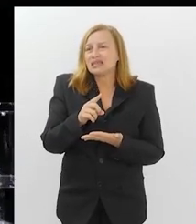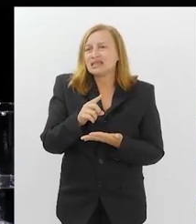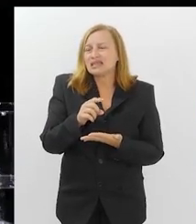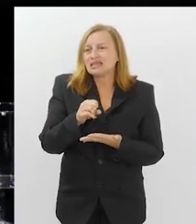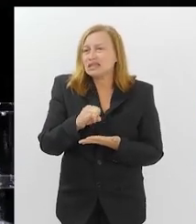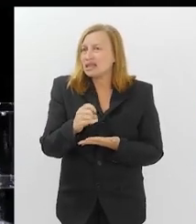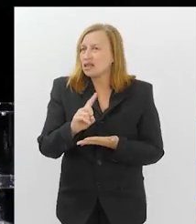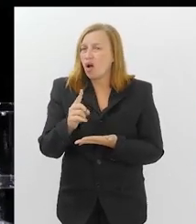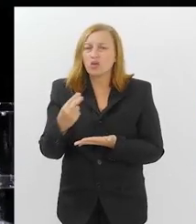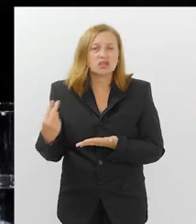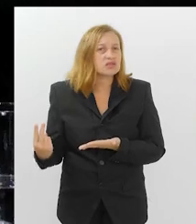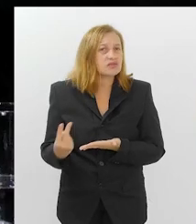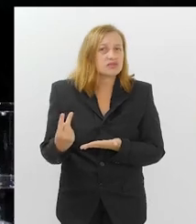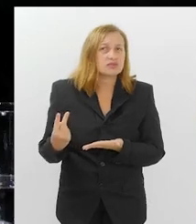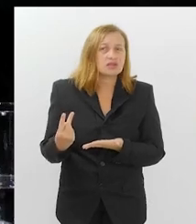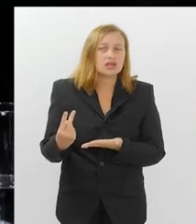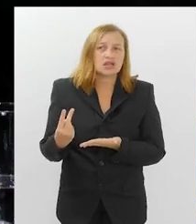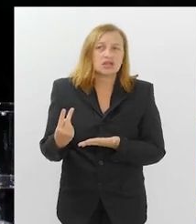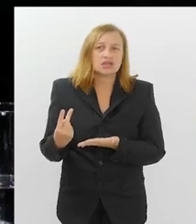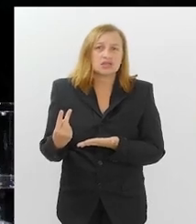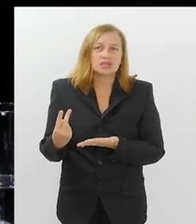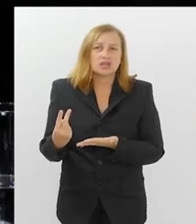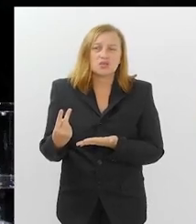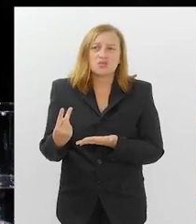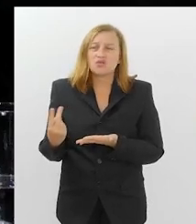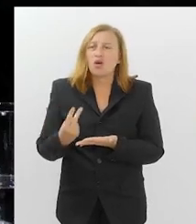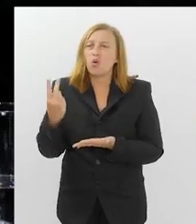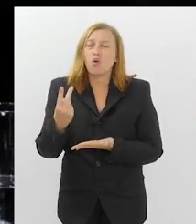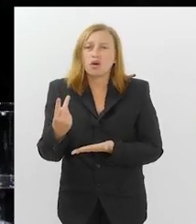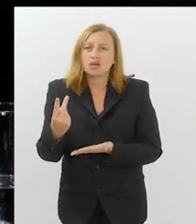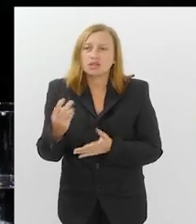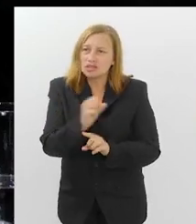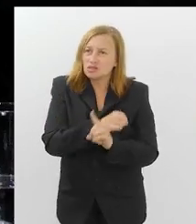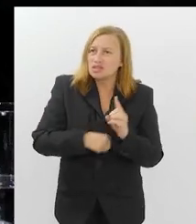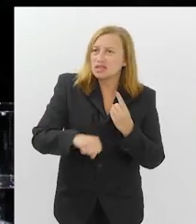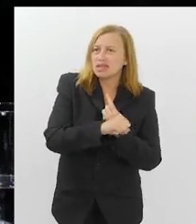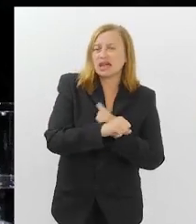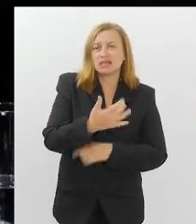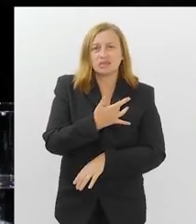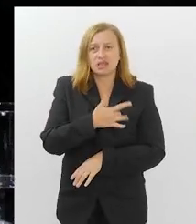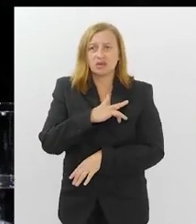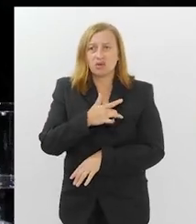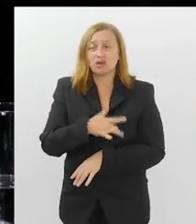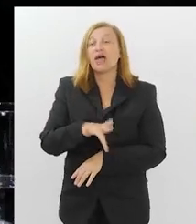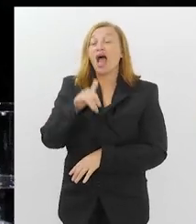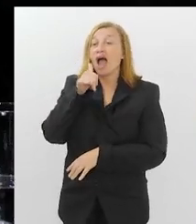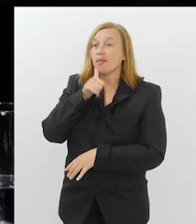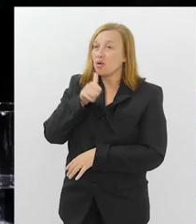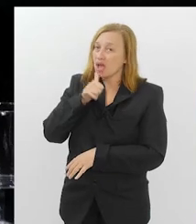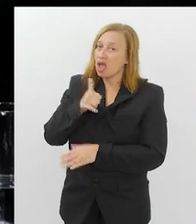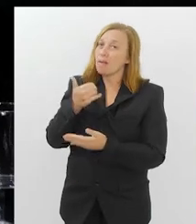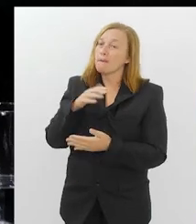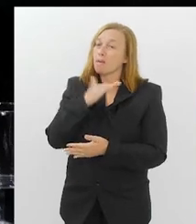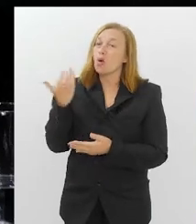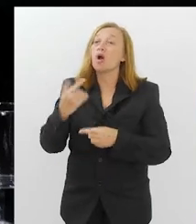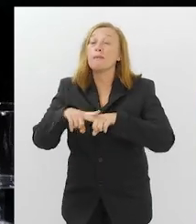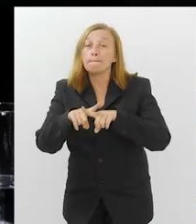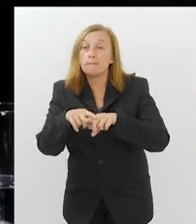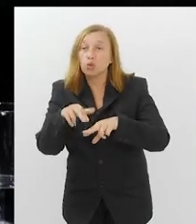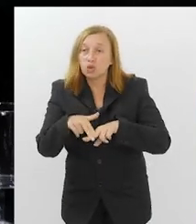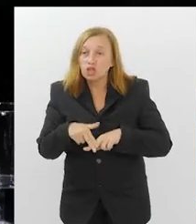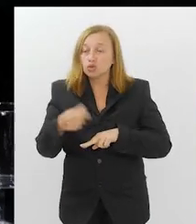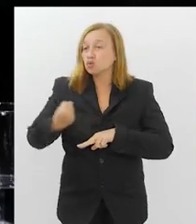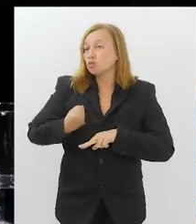valer da misericórdia da sociedade, daqueles que veem, que ouvem, essa mulher acaba morrendo. Por